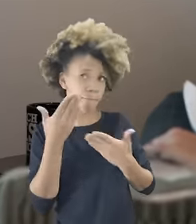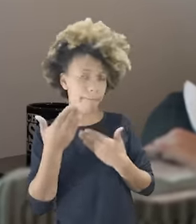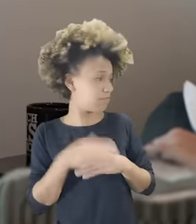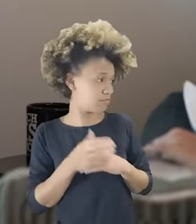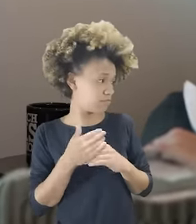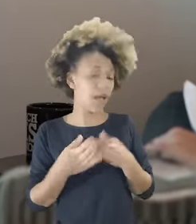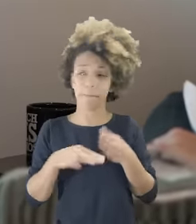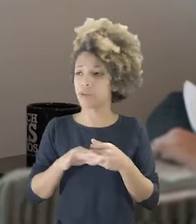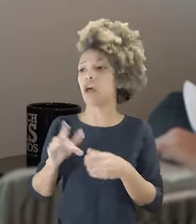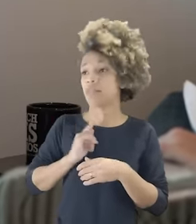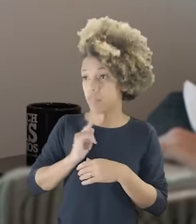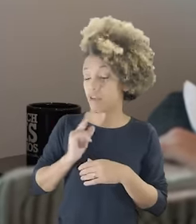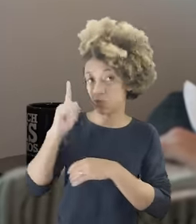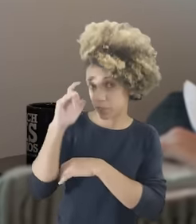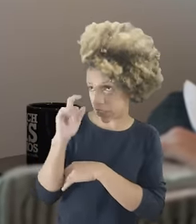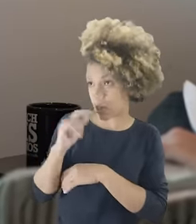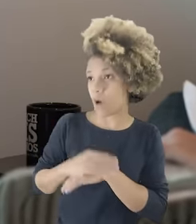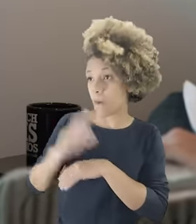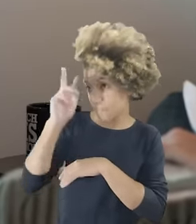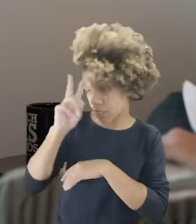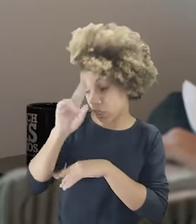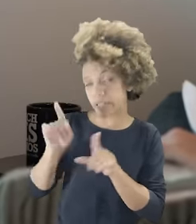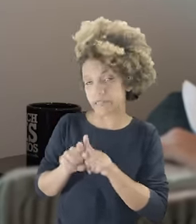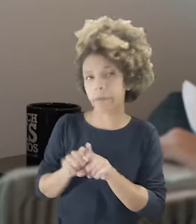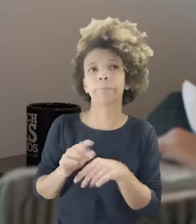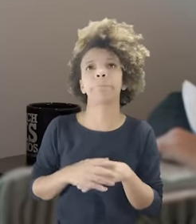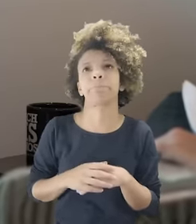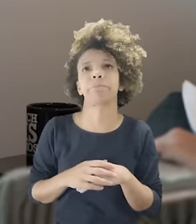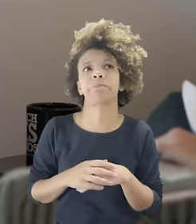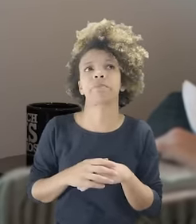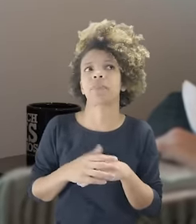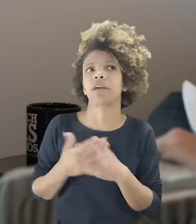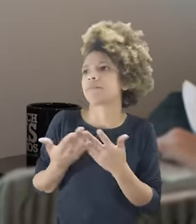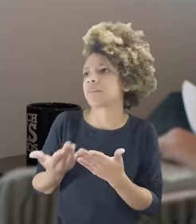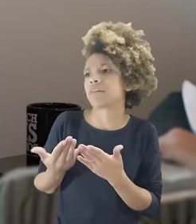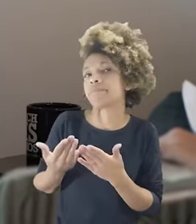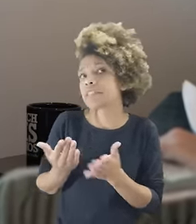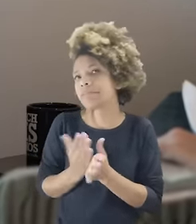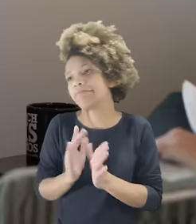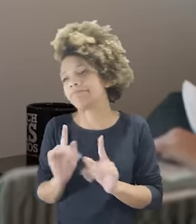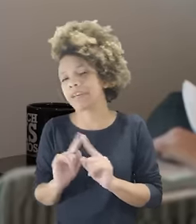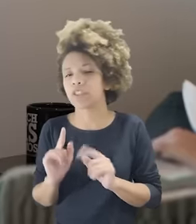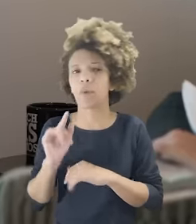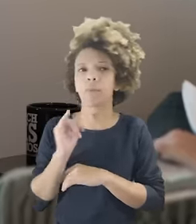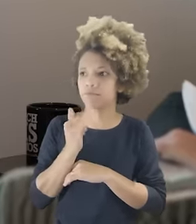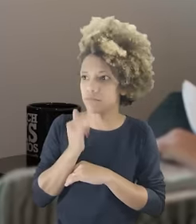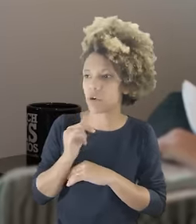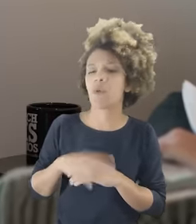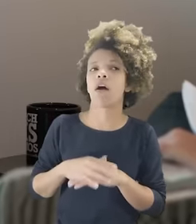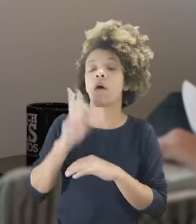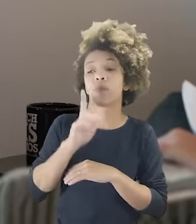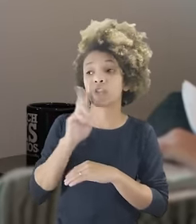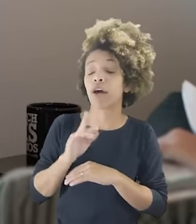esses dias eu fiz eu contei no meu Instagram uma parábola que para animais eu não gosto mas contém né é uma parábola